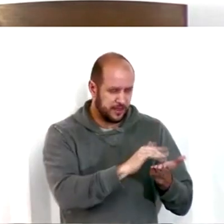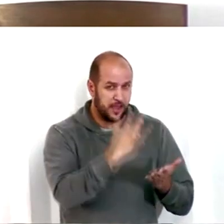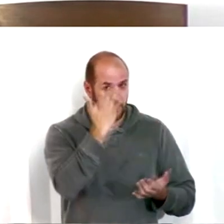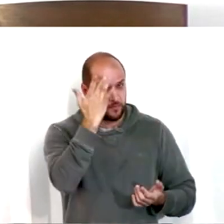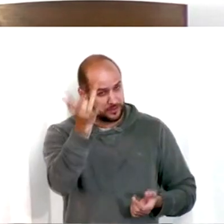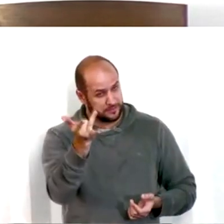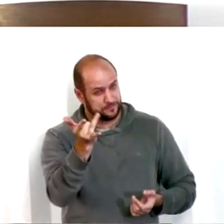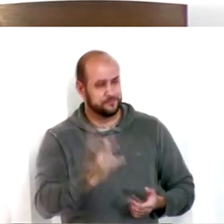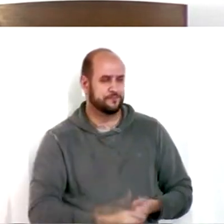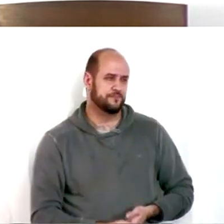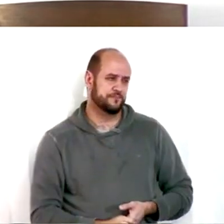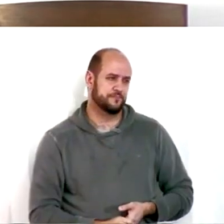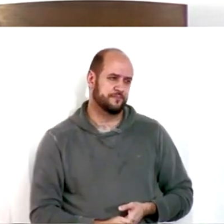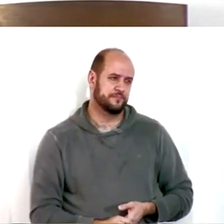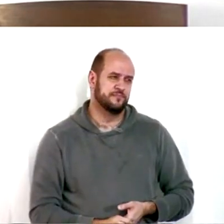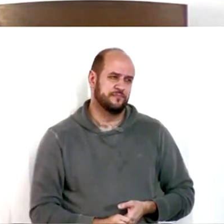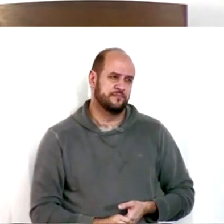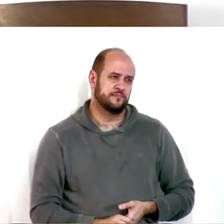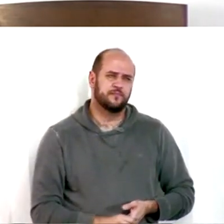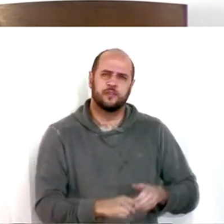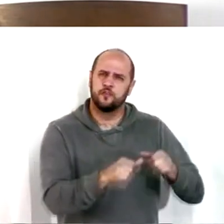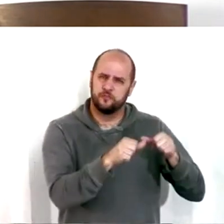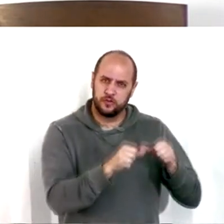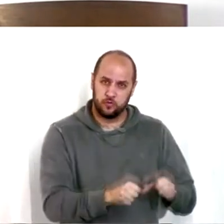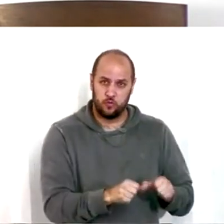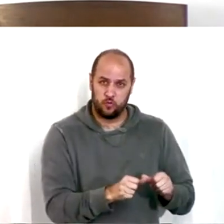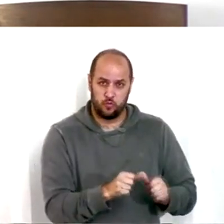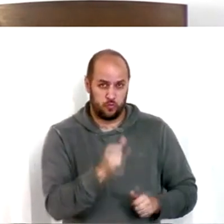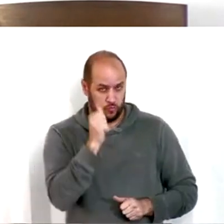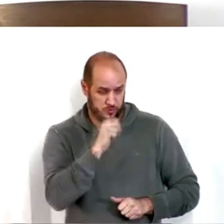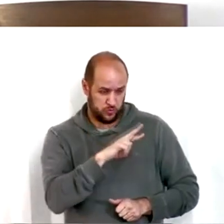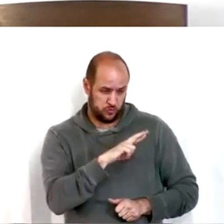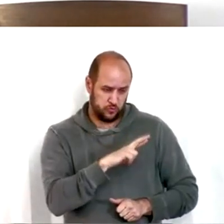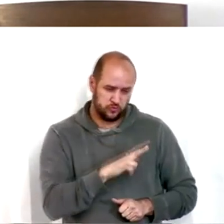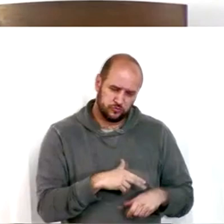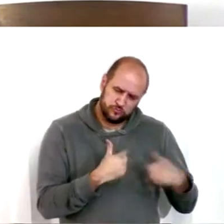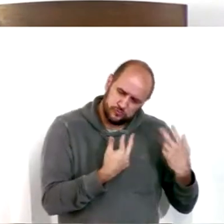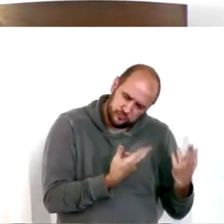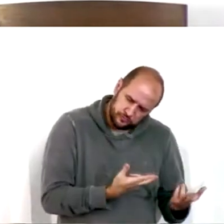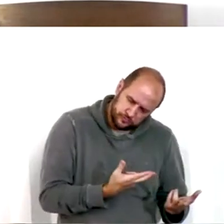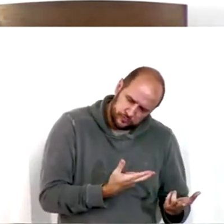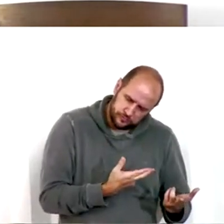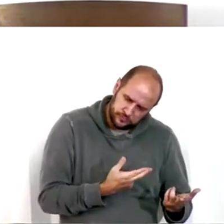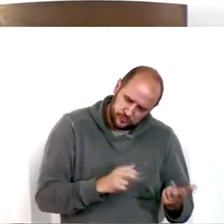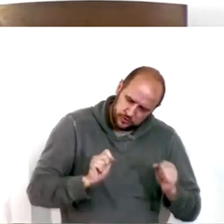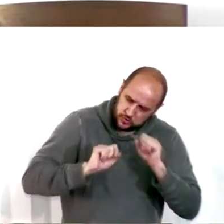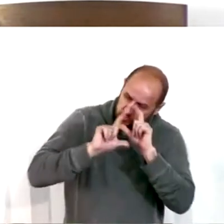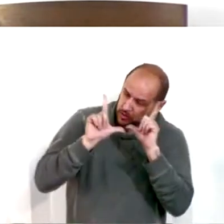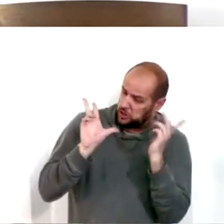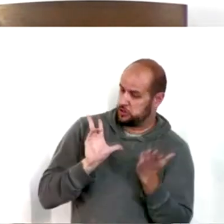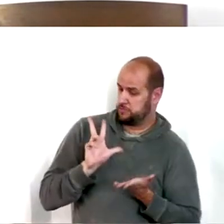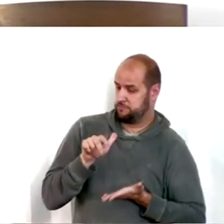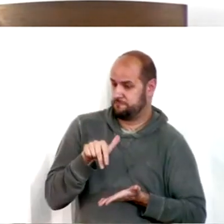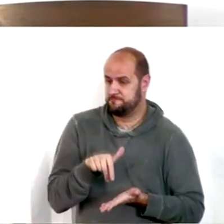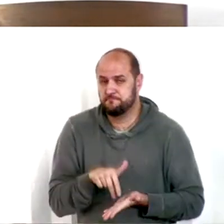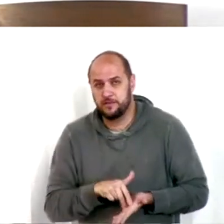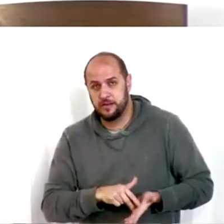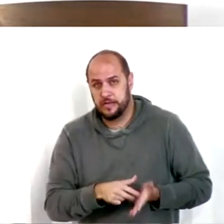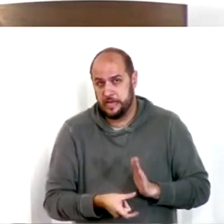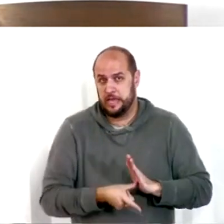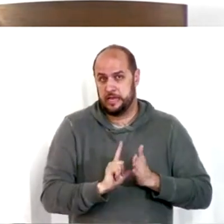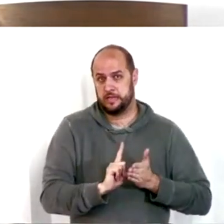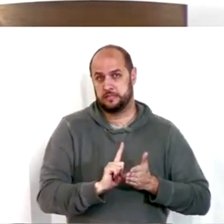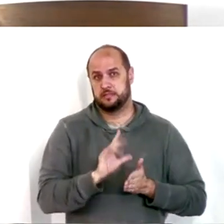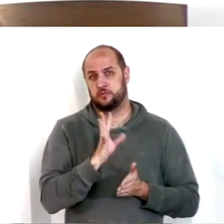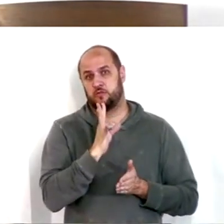amanhã. Ficou-se, pois, deitada a seus pés até pela manhã, e levantou-se antes que